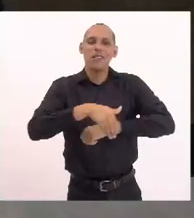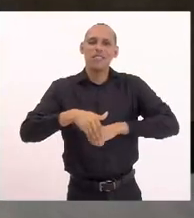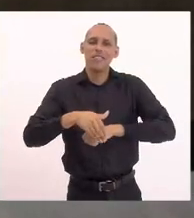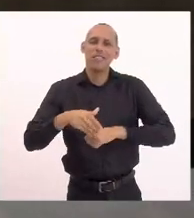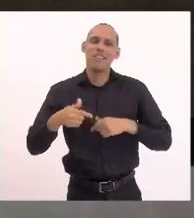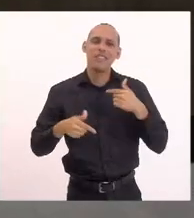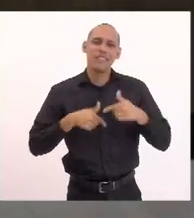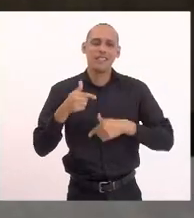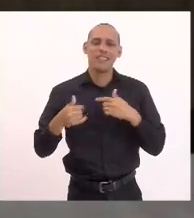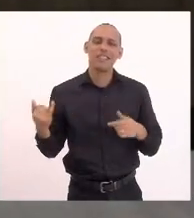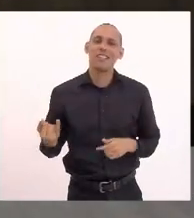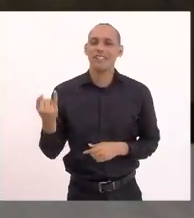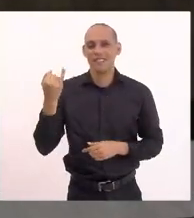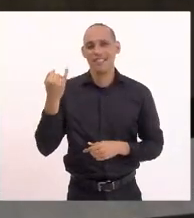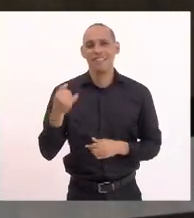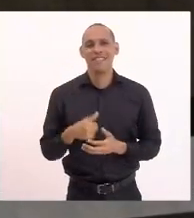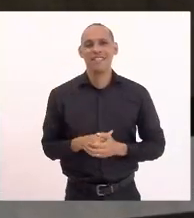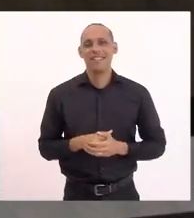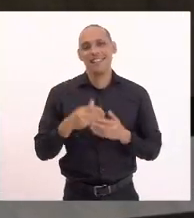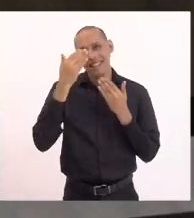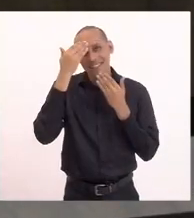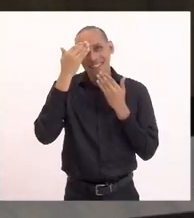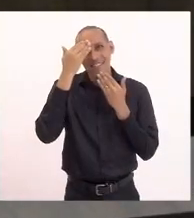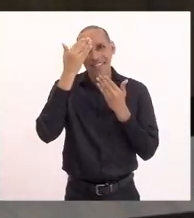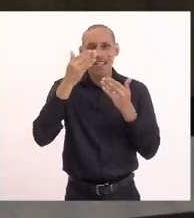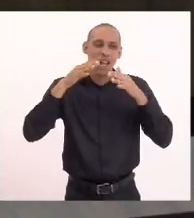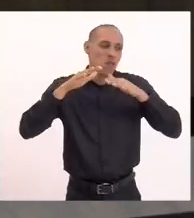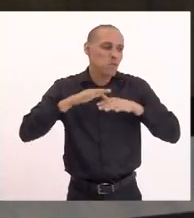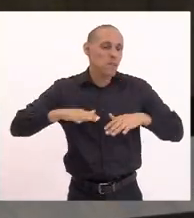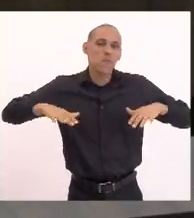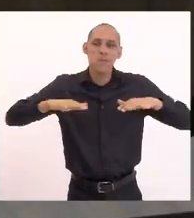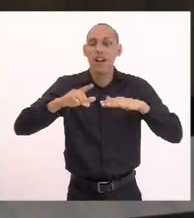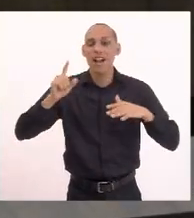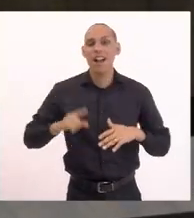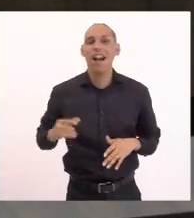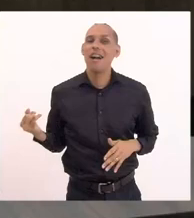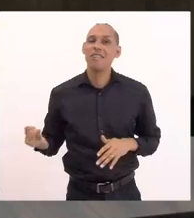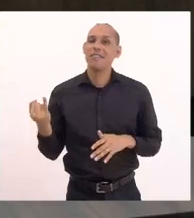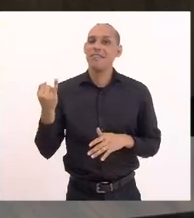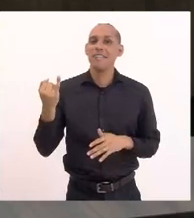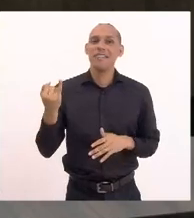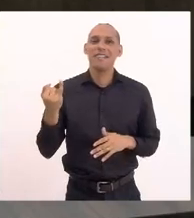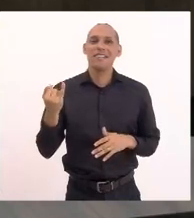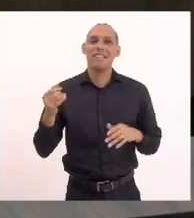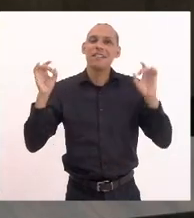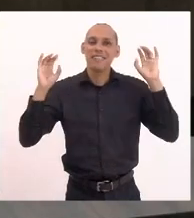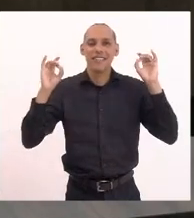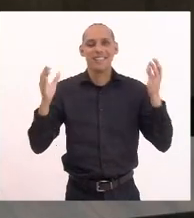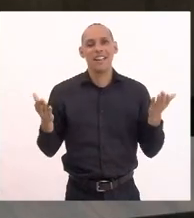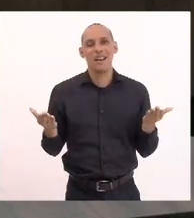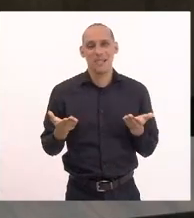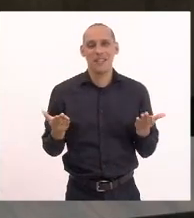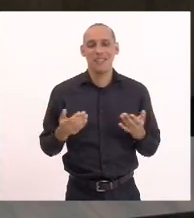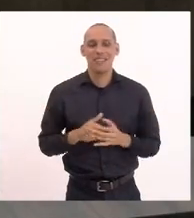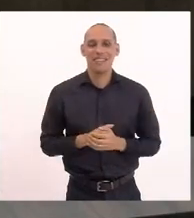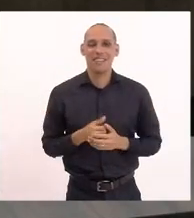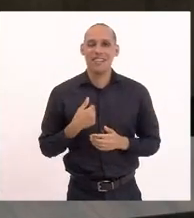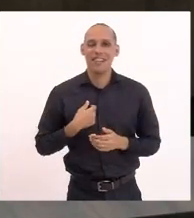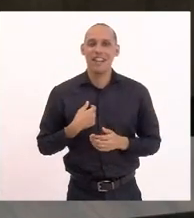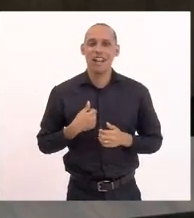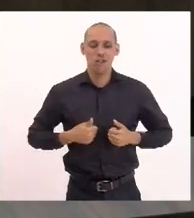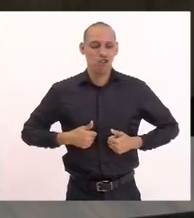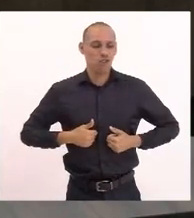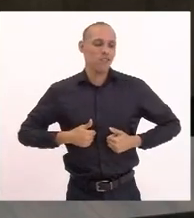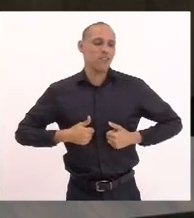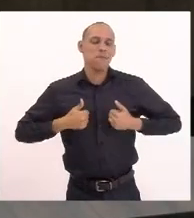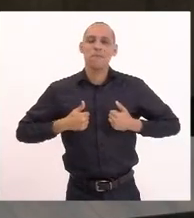importante. E agradecer a todos, né, que é um dia muito especial para mim. Tenho muito orgulho do